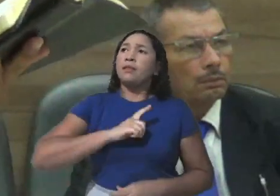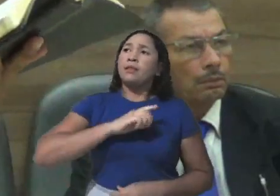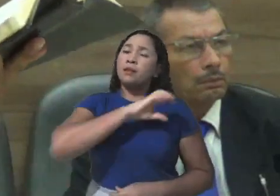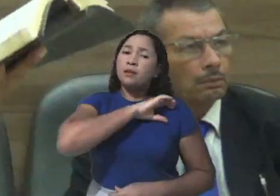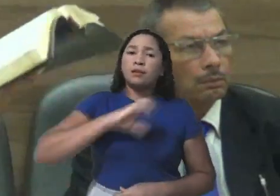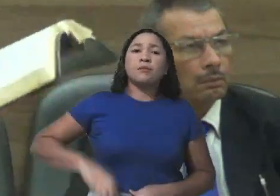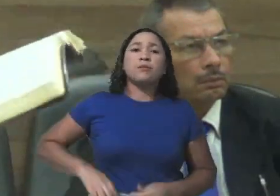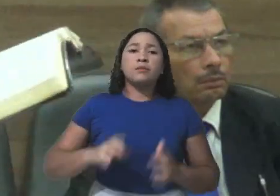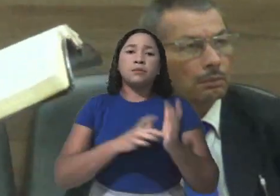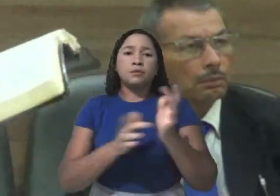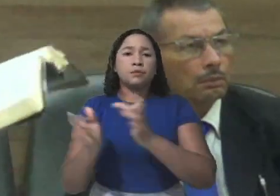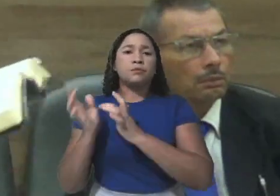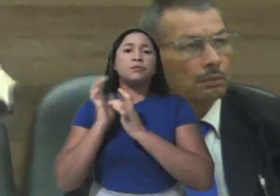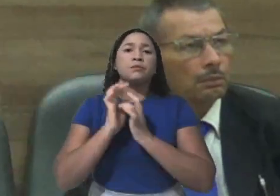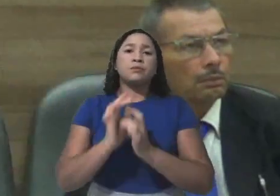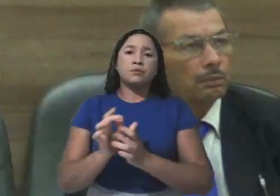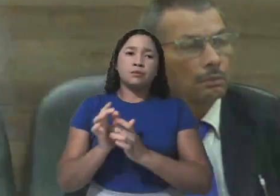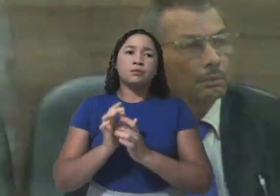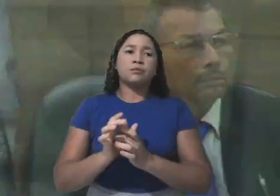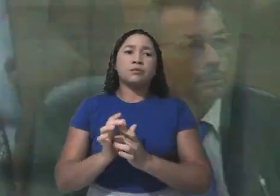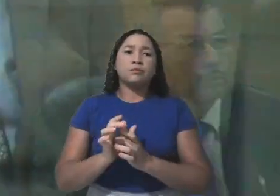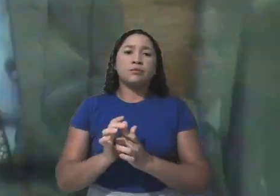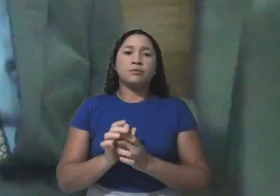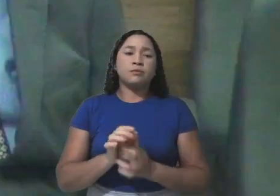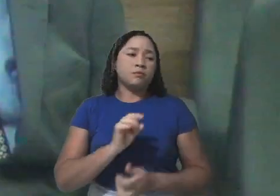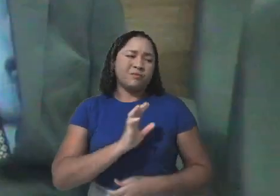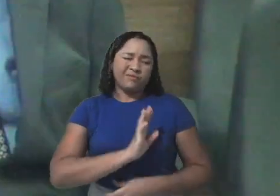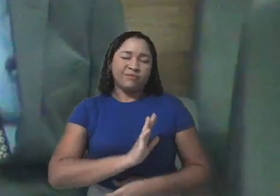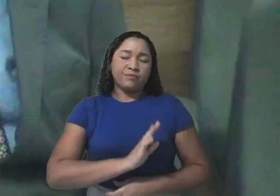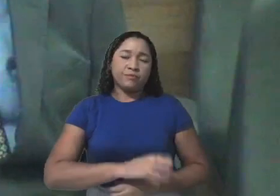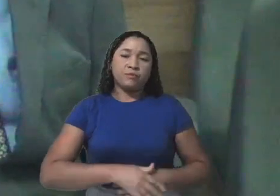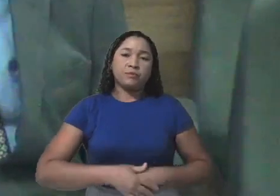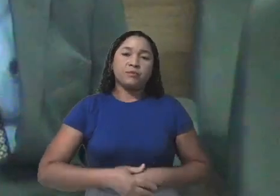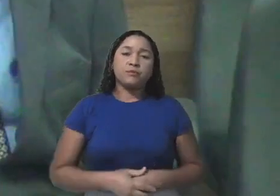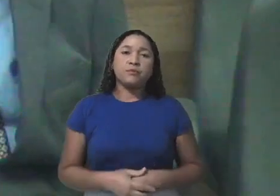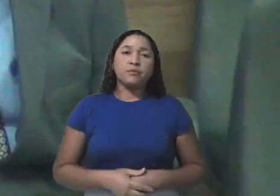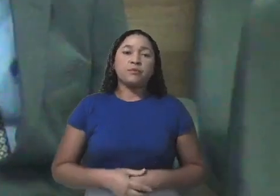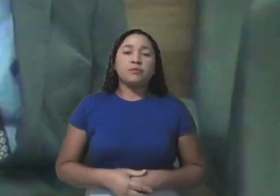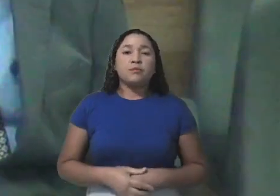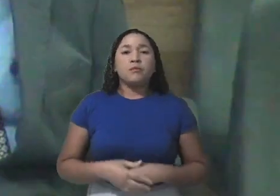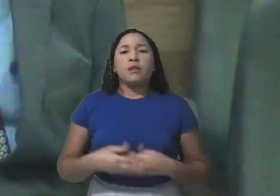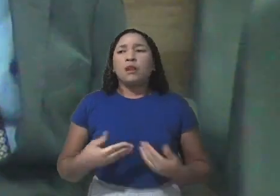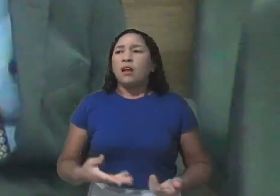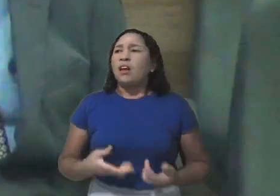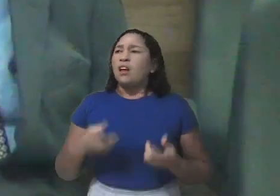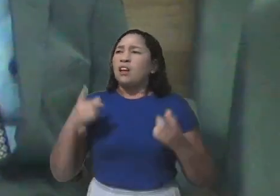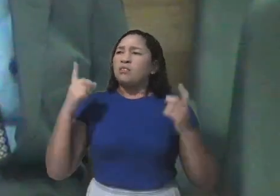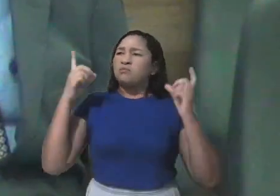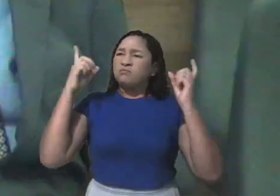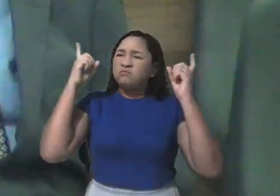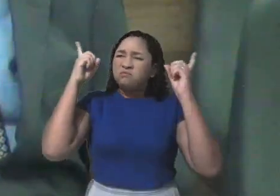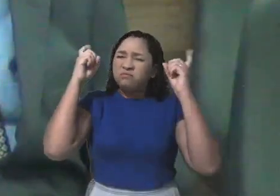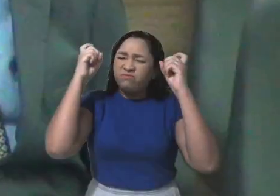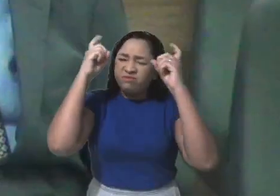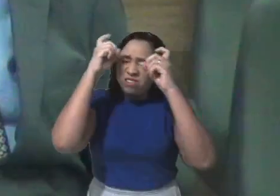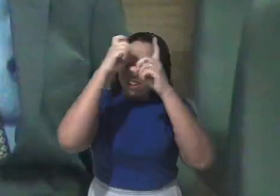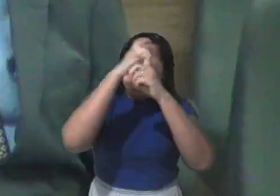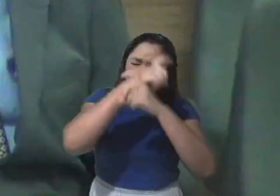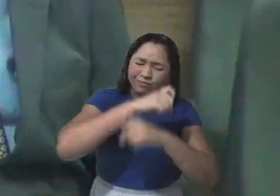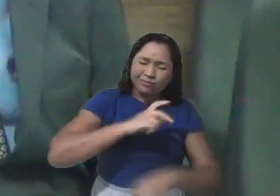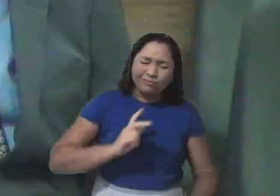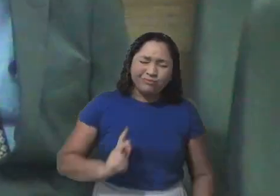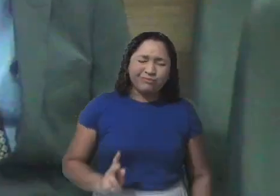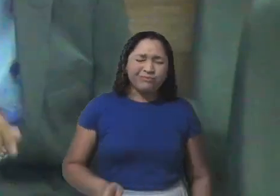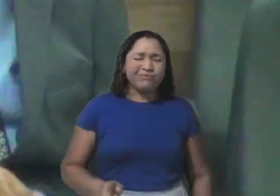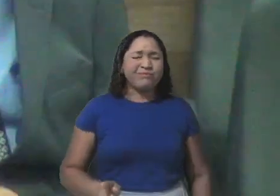servidão. Somente até aí. É uma dificuldade constante no ministério de Paulo,